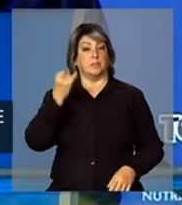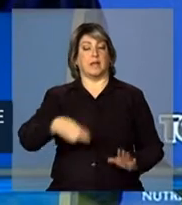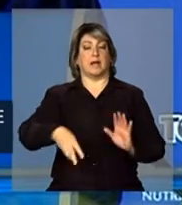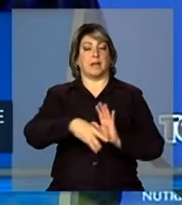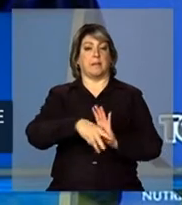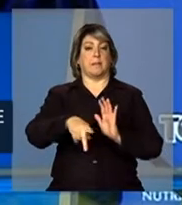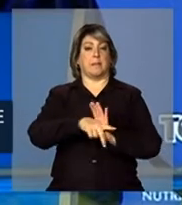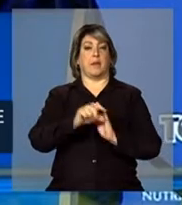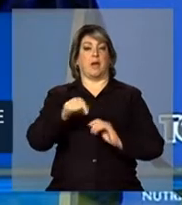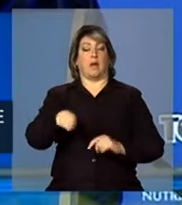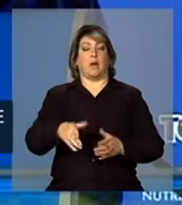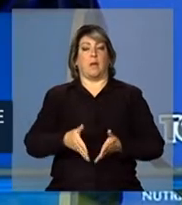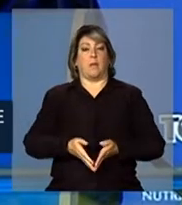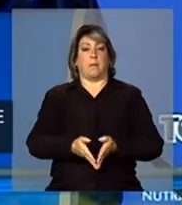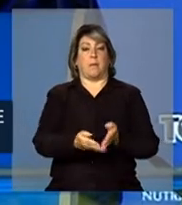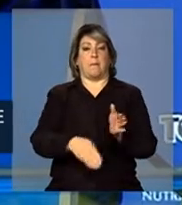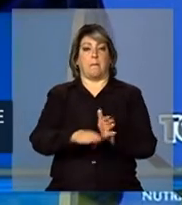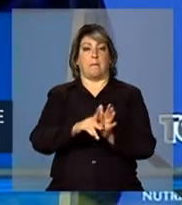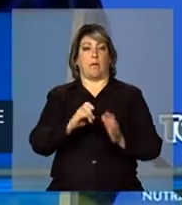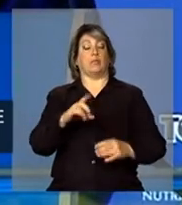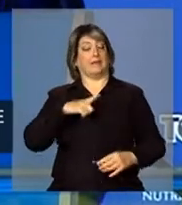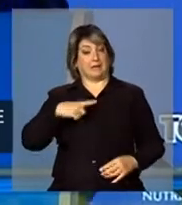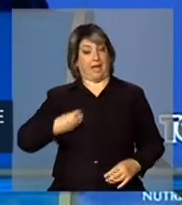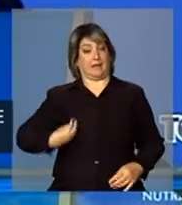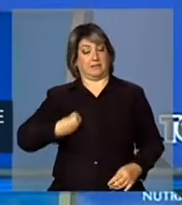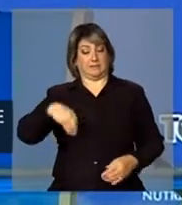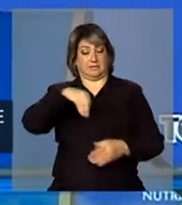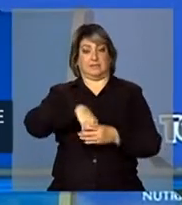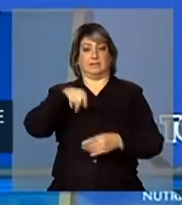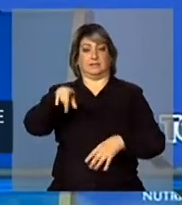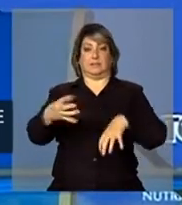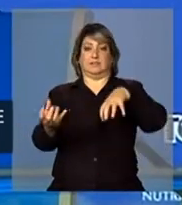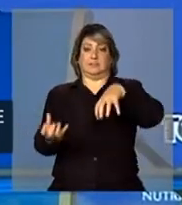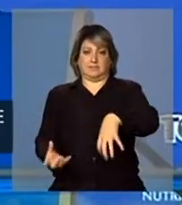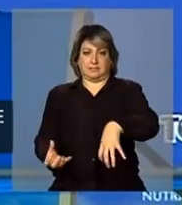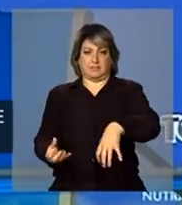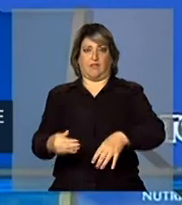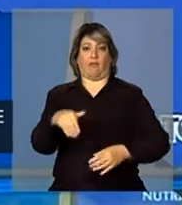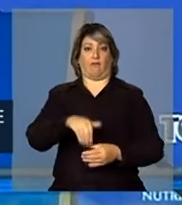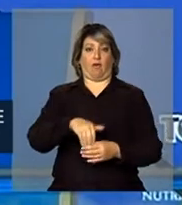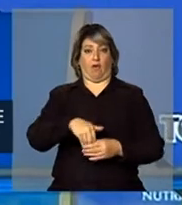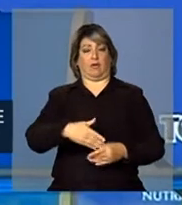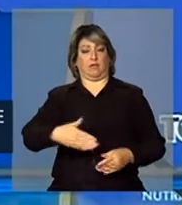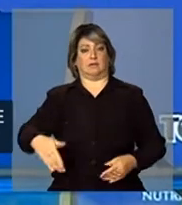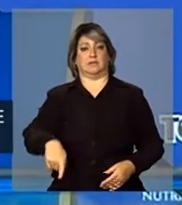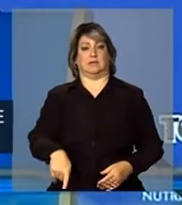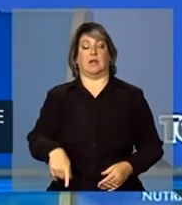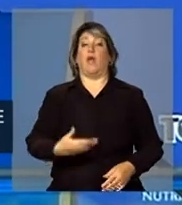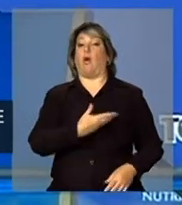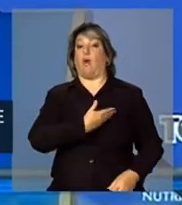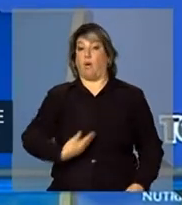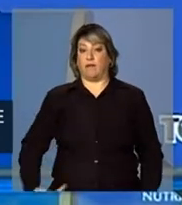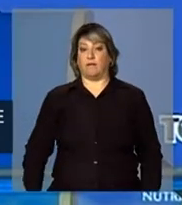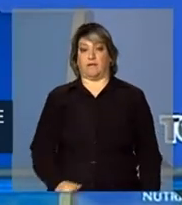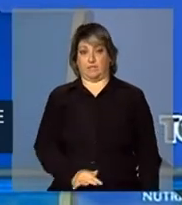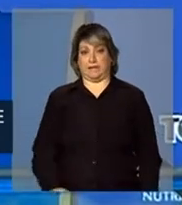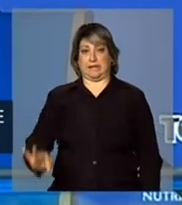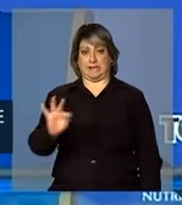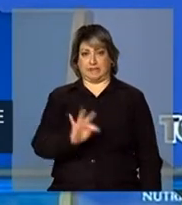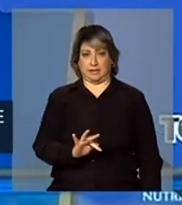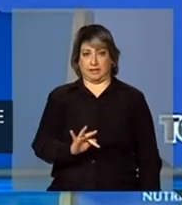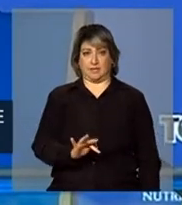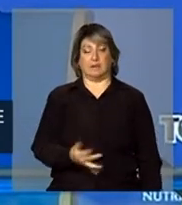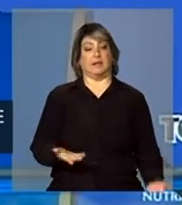portos, que está em processo de votação no Congresso. O governo federal,